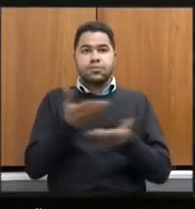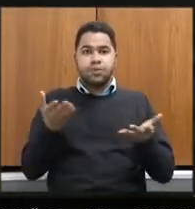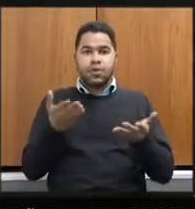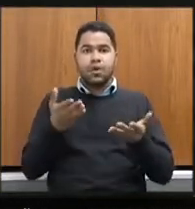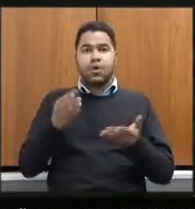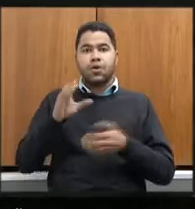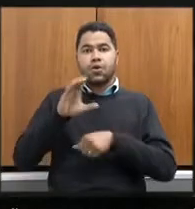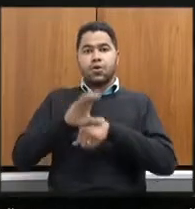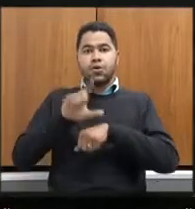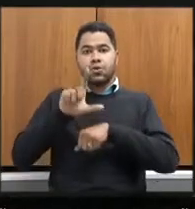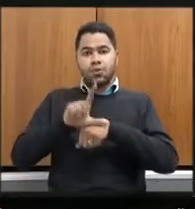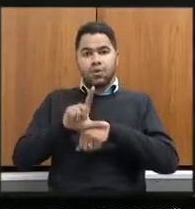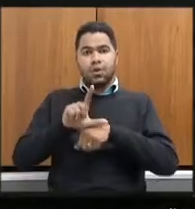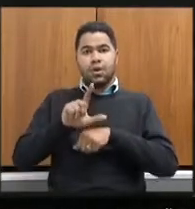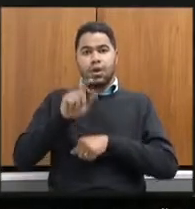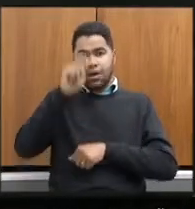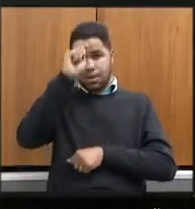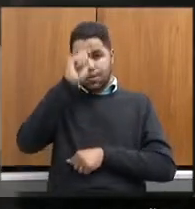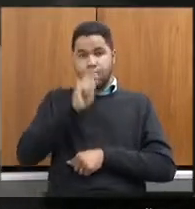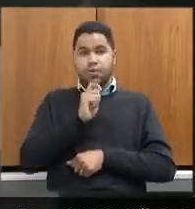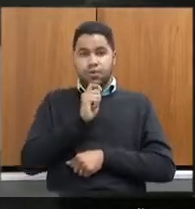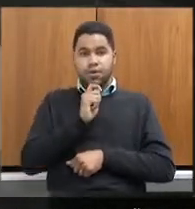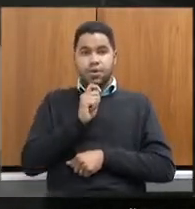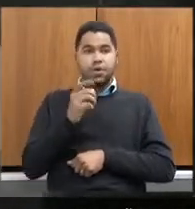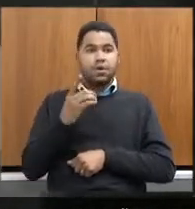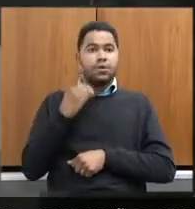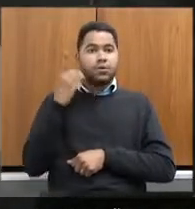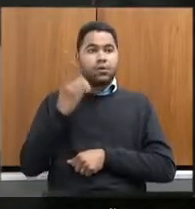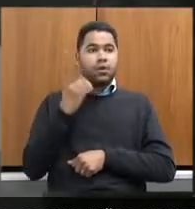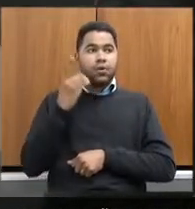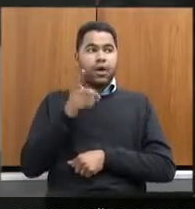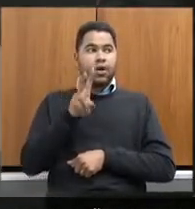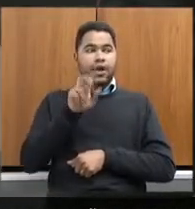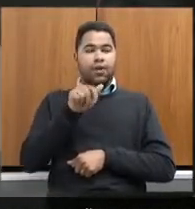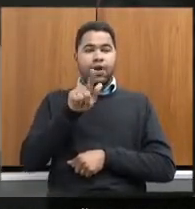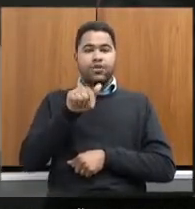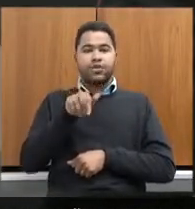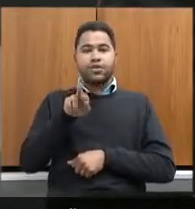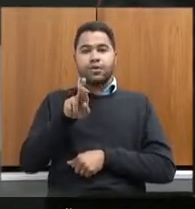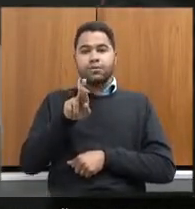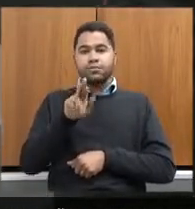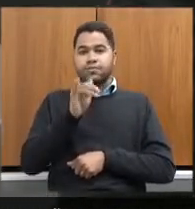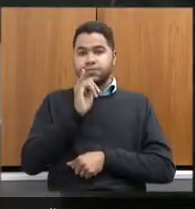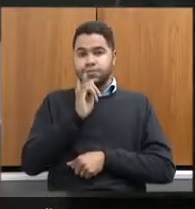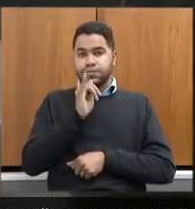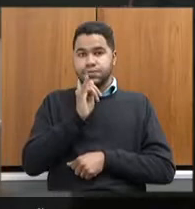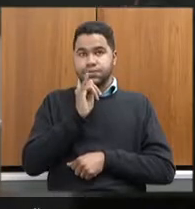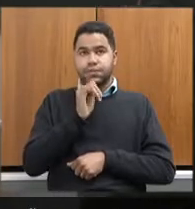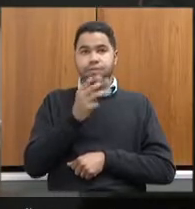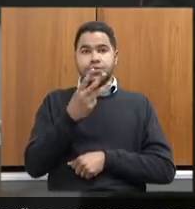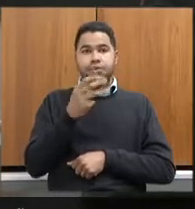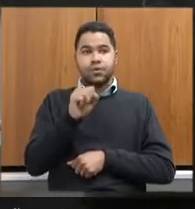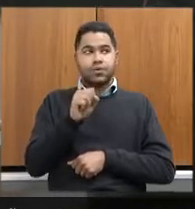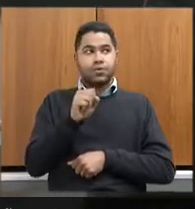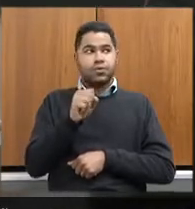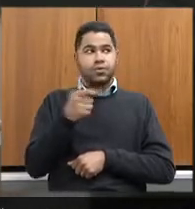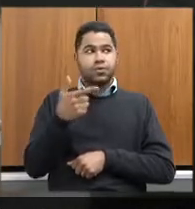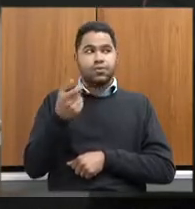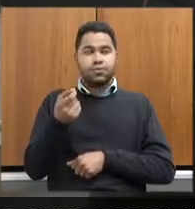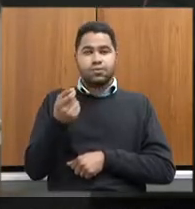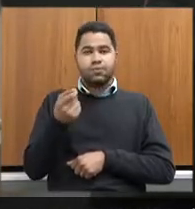Lafaiete teoria Deputado Duarte Franco projeto de lei 2088 2020